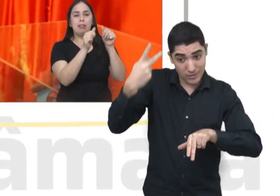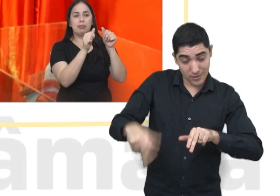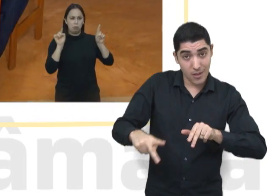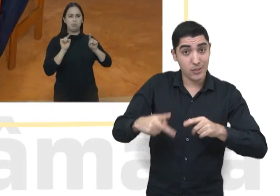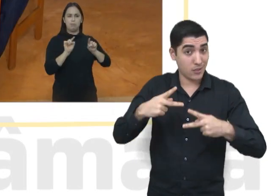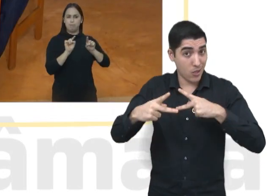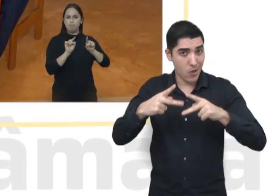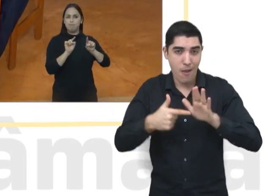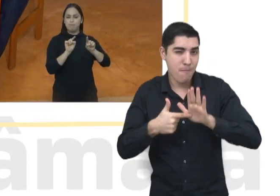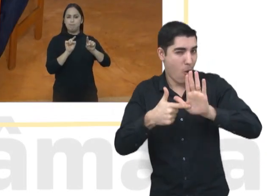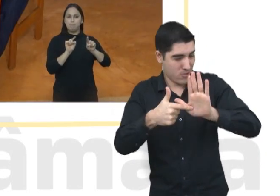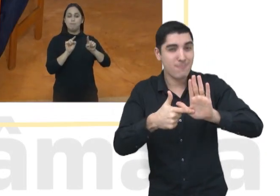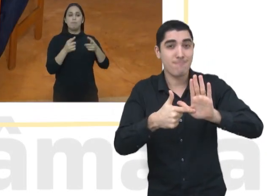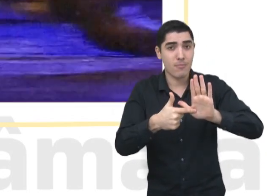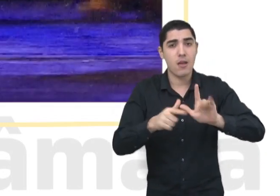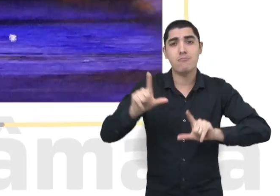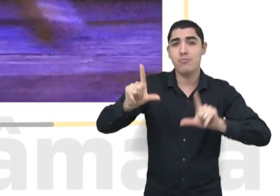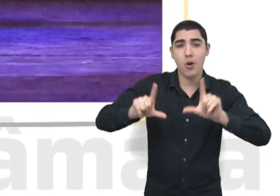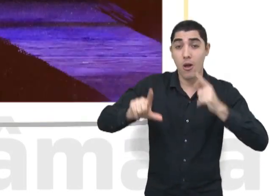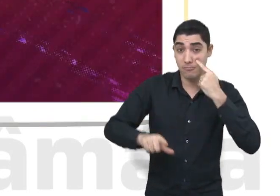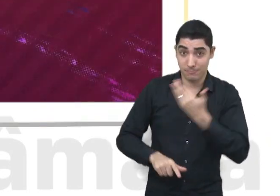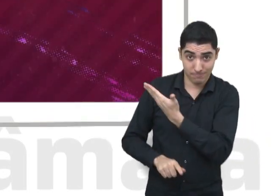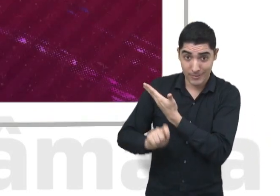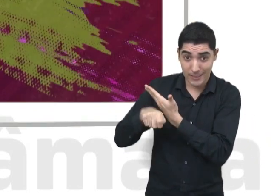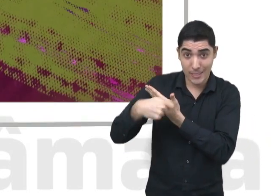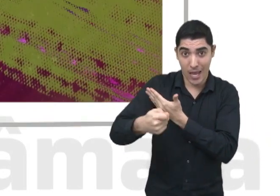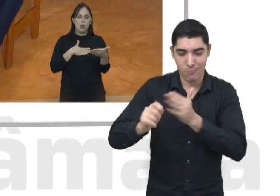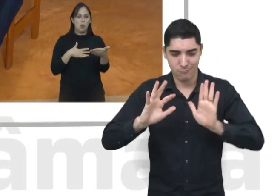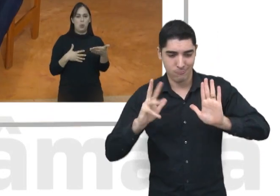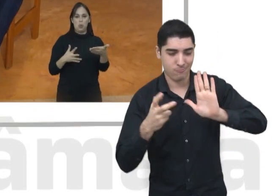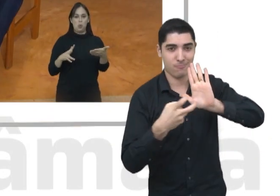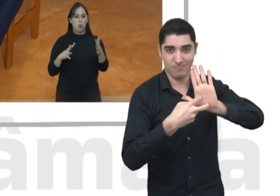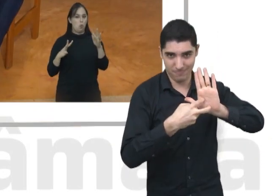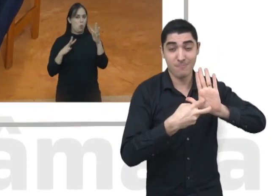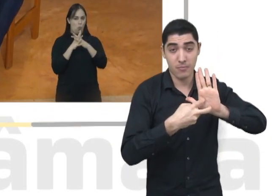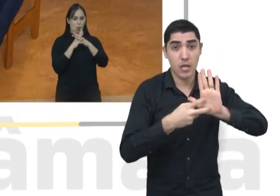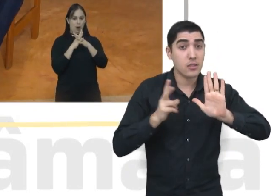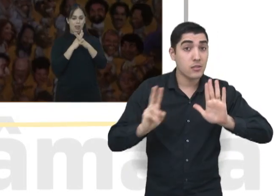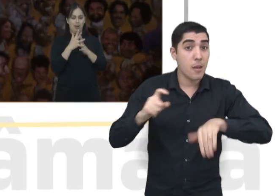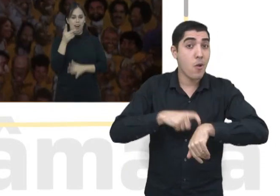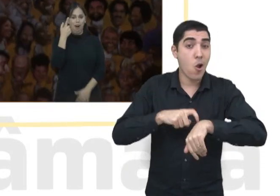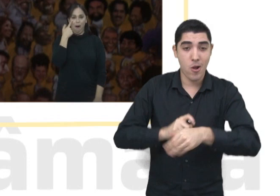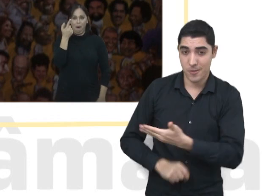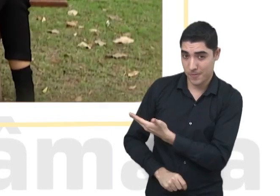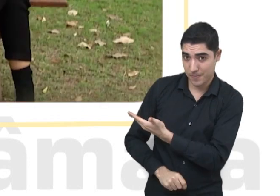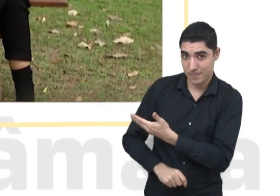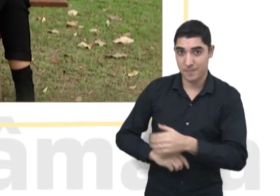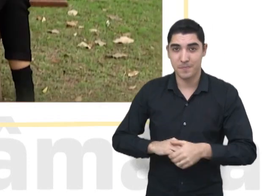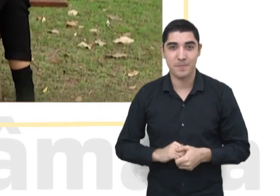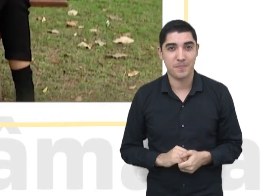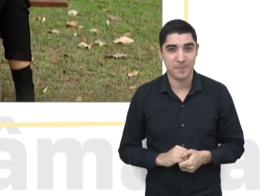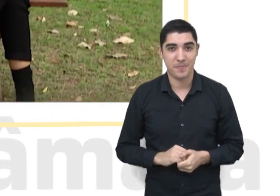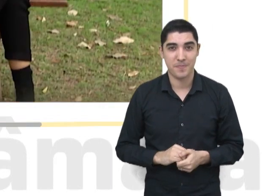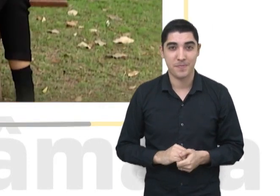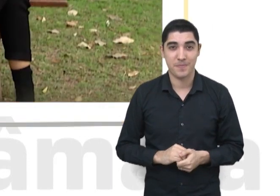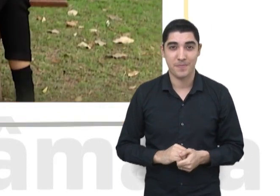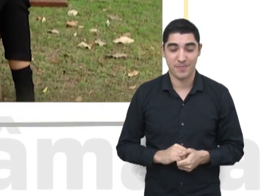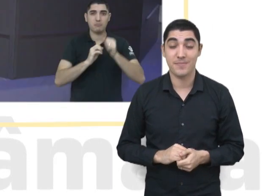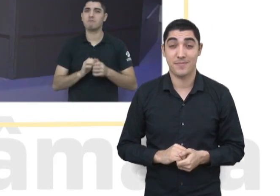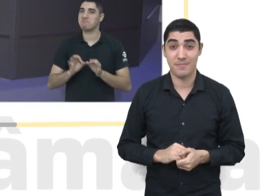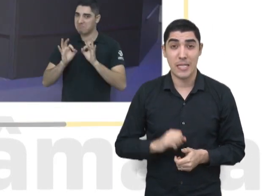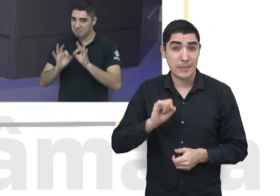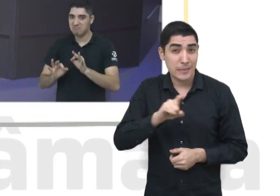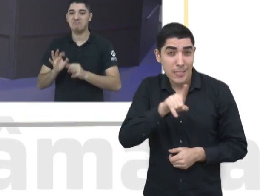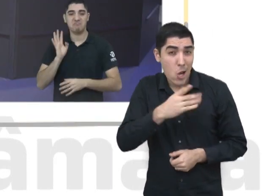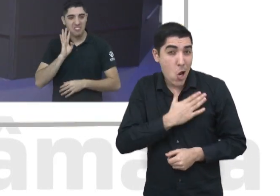manifestações culturais da região, no programa Conexão Cultura, exibido toda sexta-feira às 13h30 da tarde.